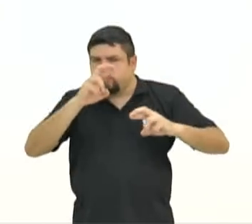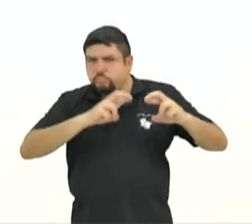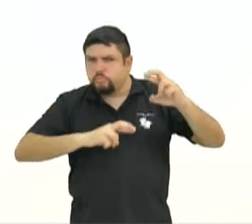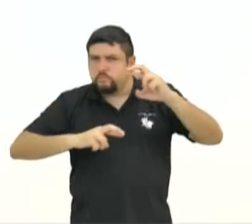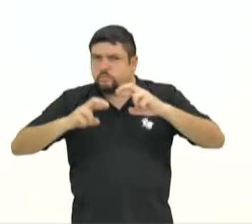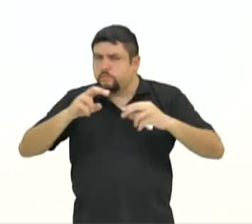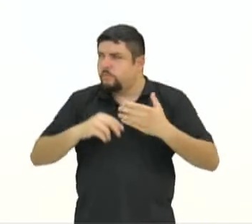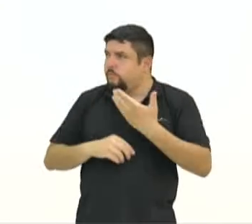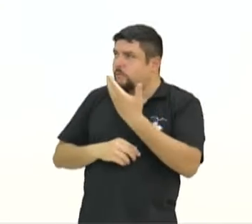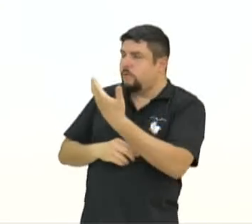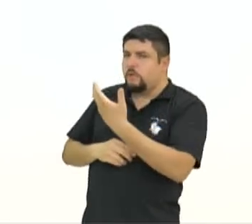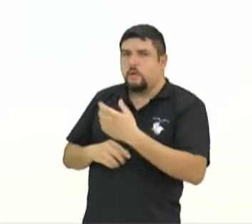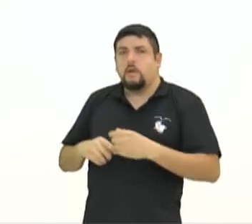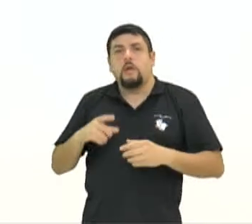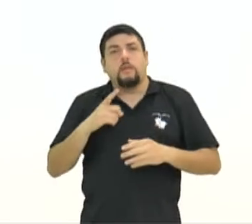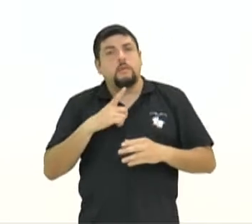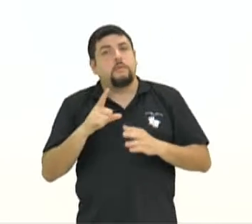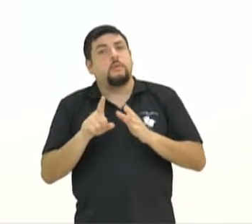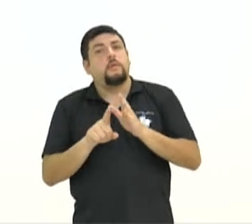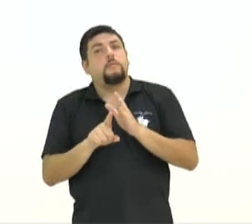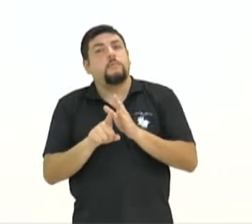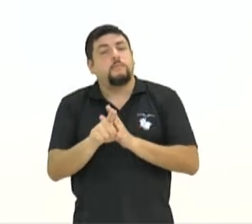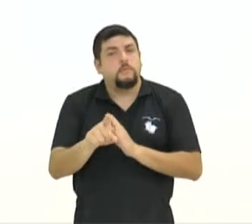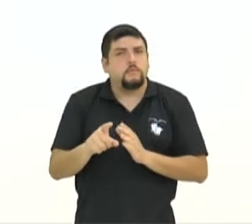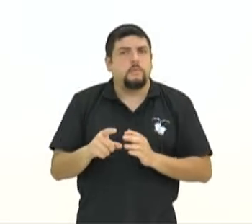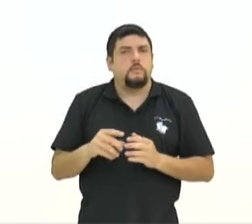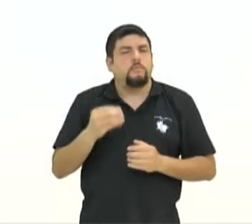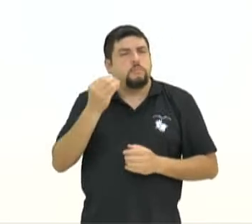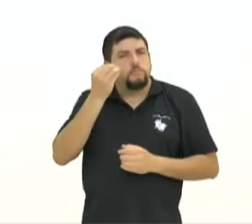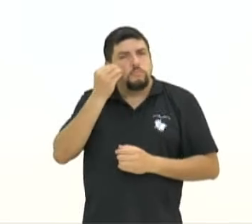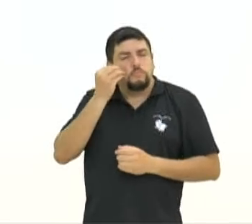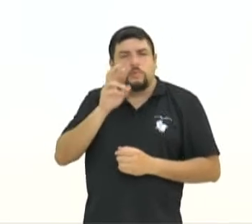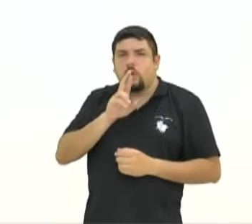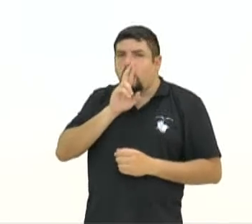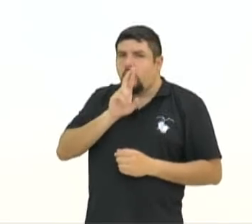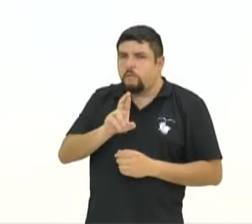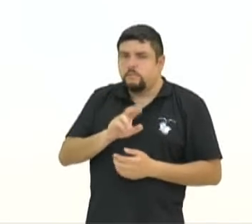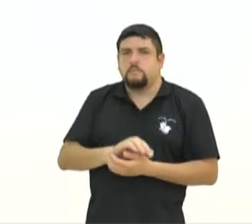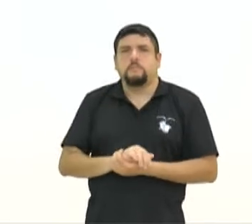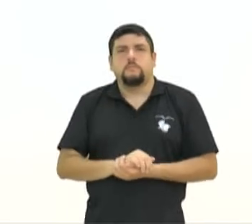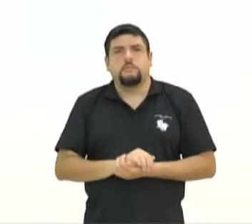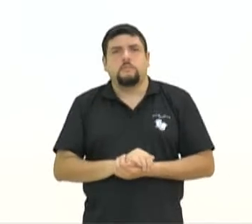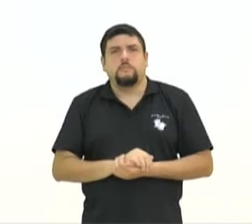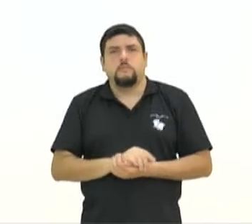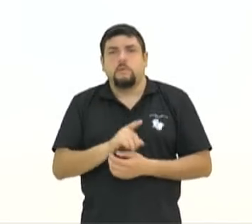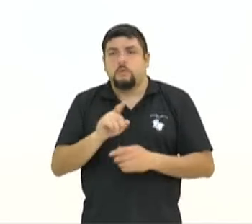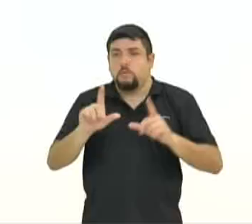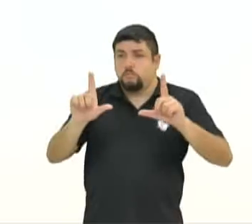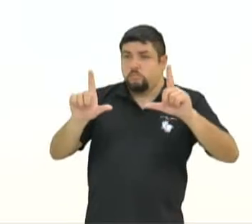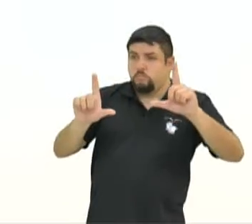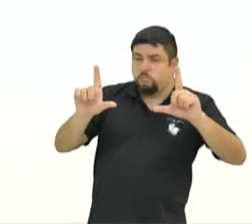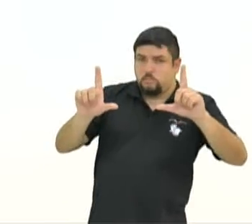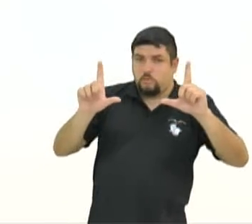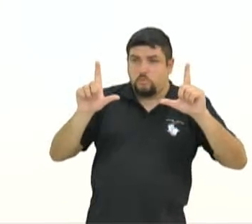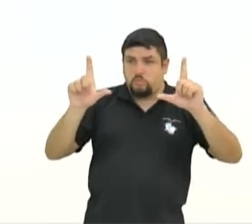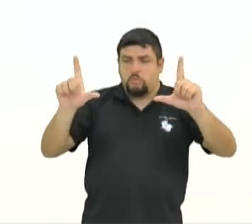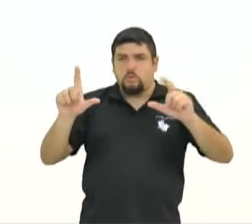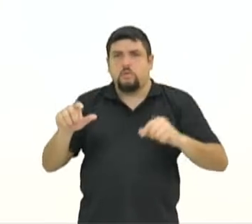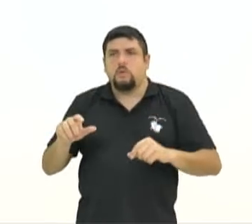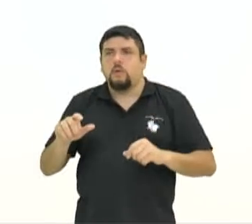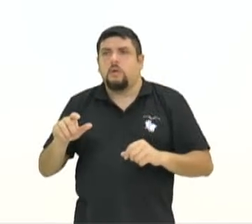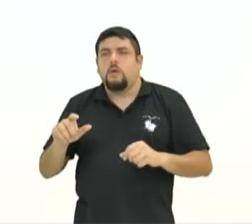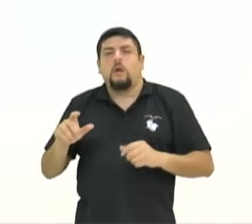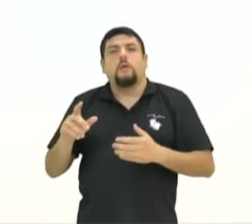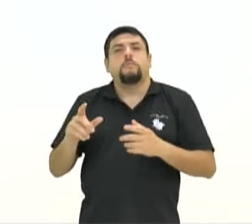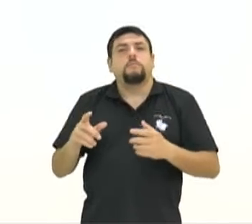XIX, e a gente tem aqui uma pergunta para que a gente possa resolver, né? A partir da análise da obra do Jean-Baptiste Debré, Negra com